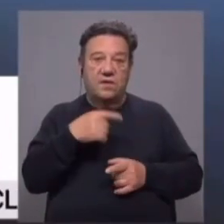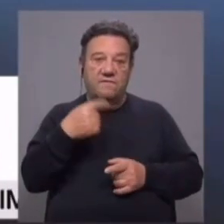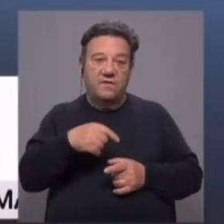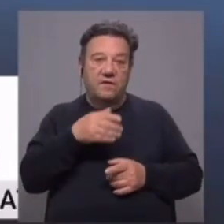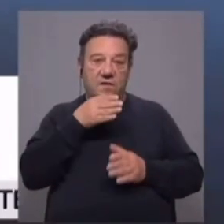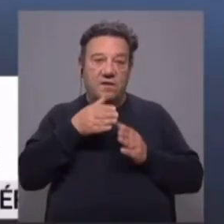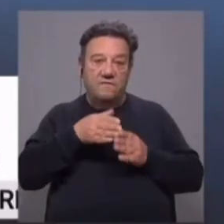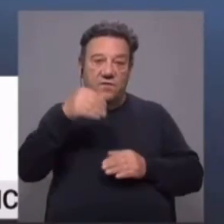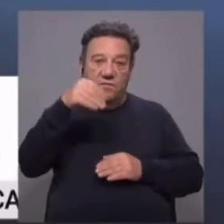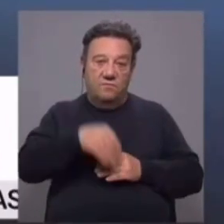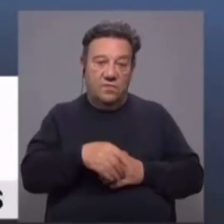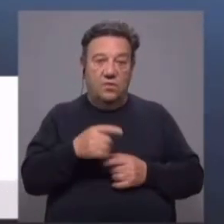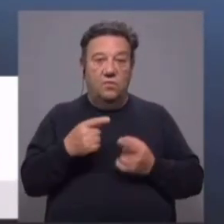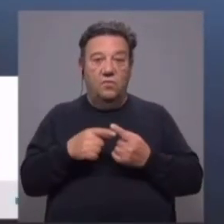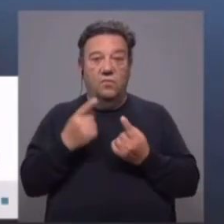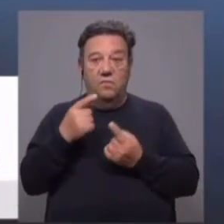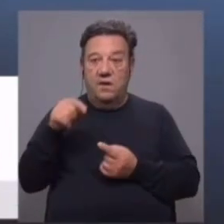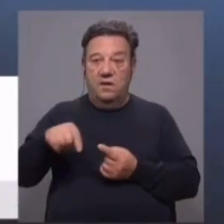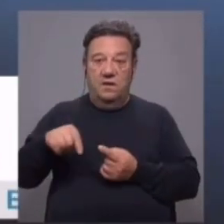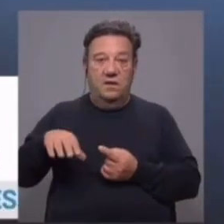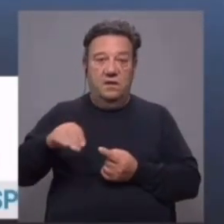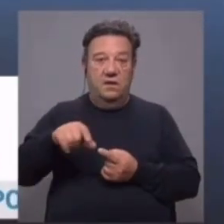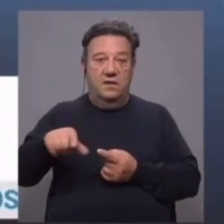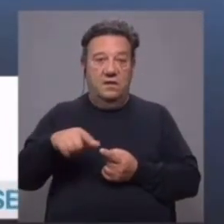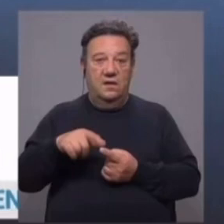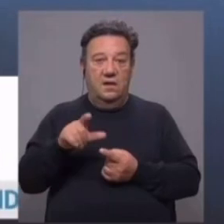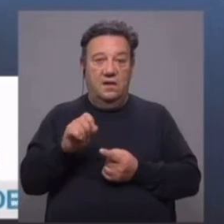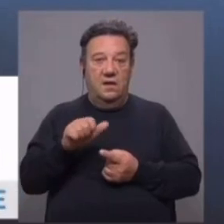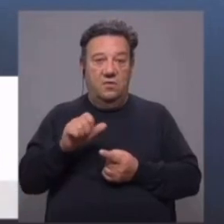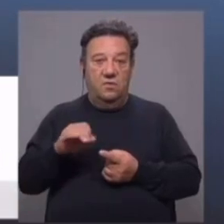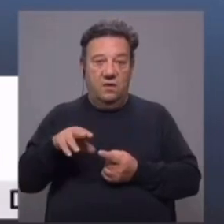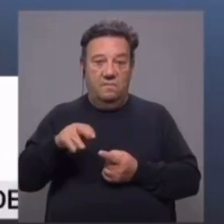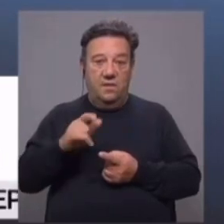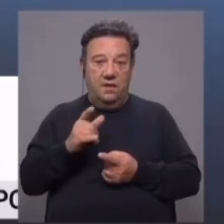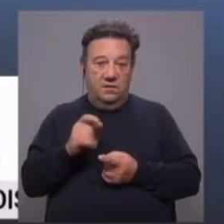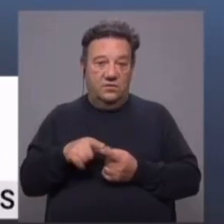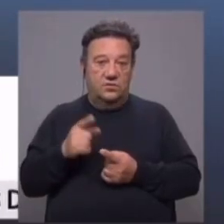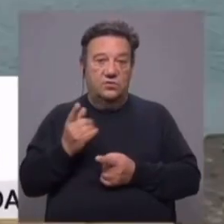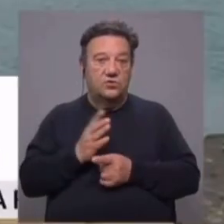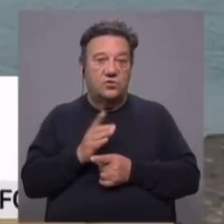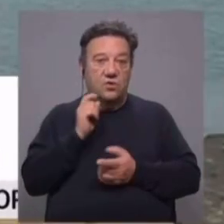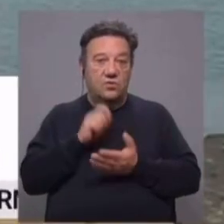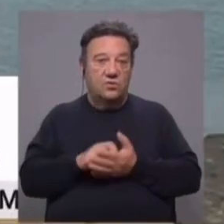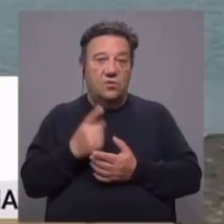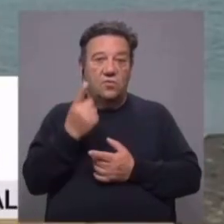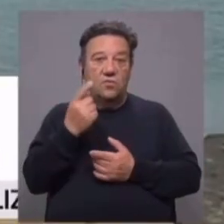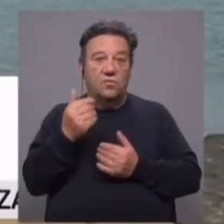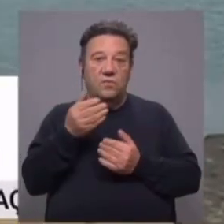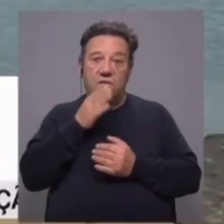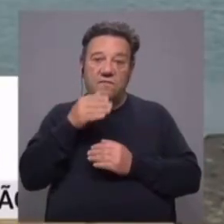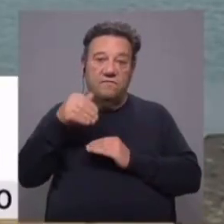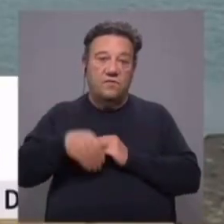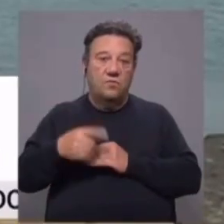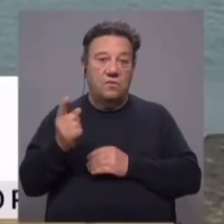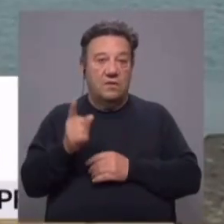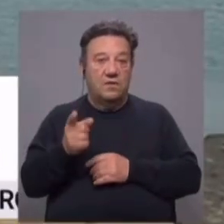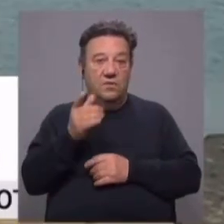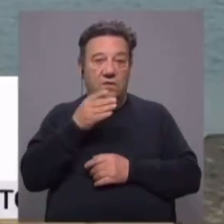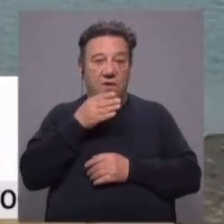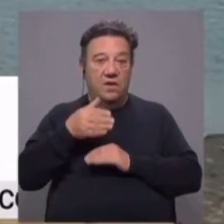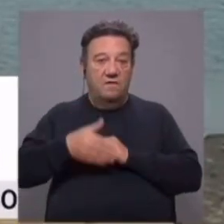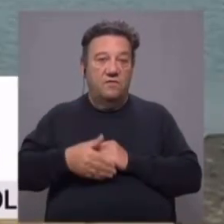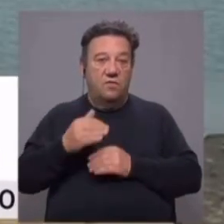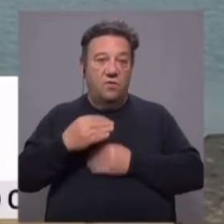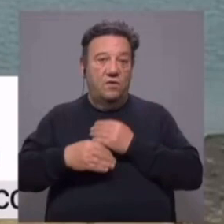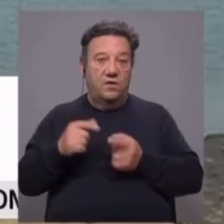naufrágios. Uma delas era aqui, a da zona da Lagoa de Melides, porque só temos registado um naufrágio. É o deste navio holandês, o